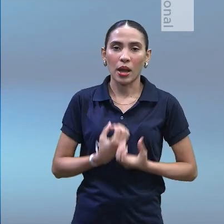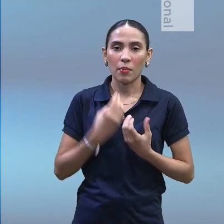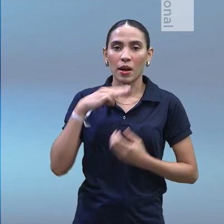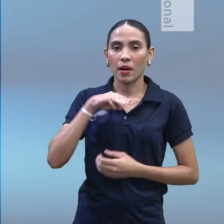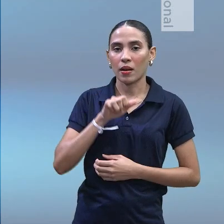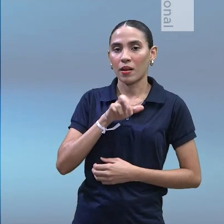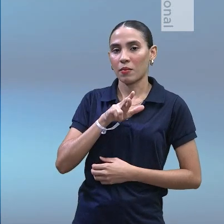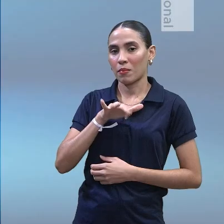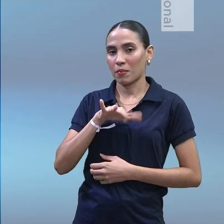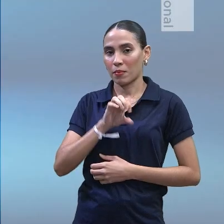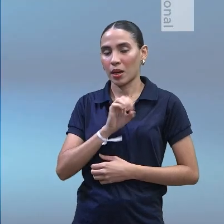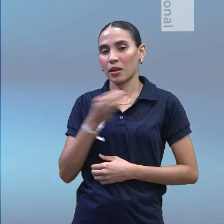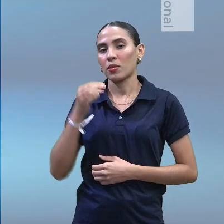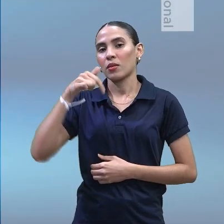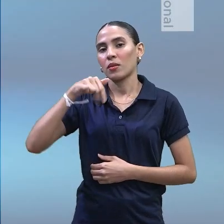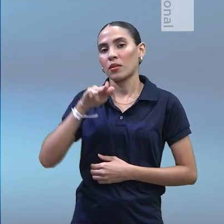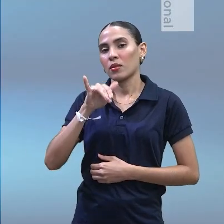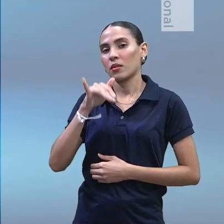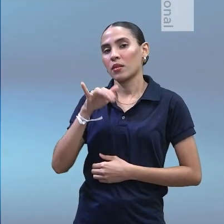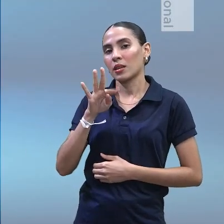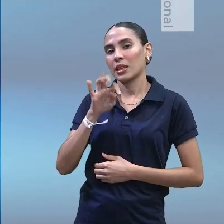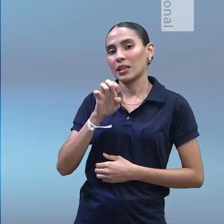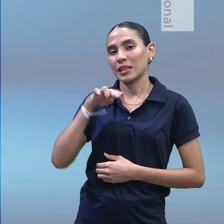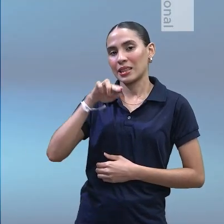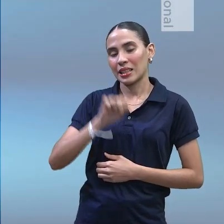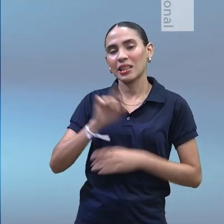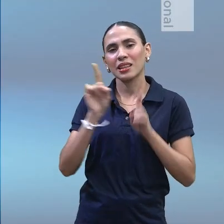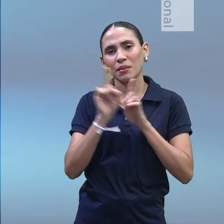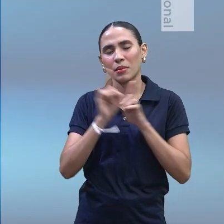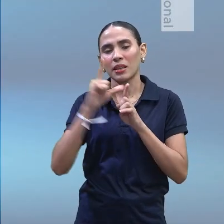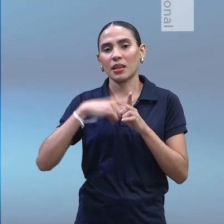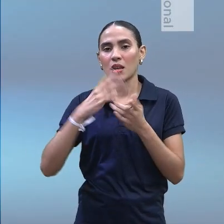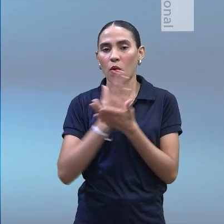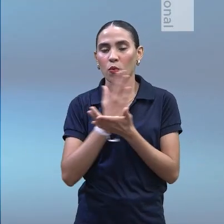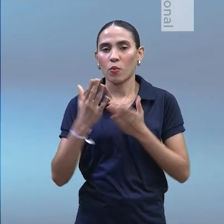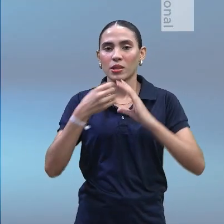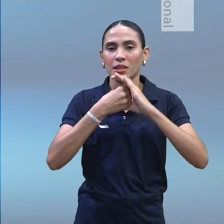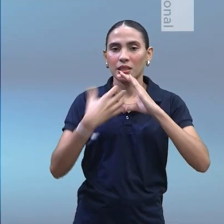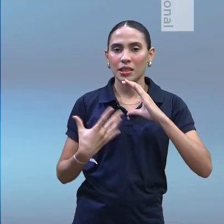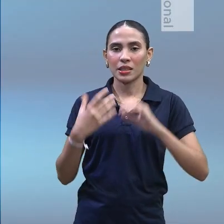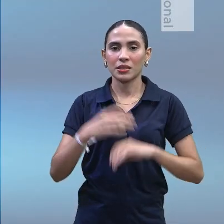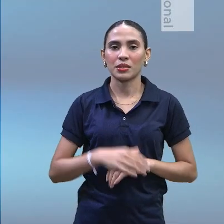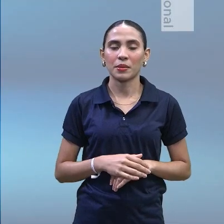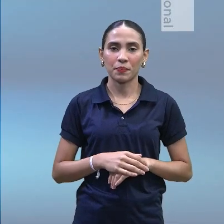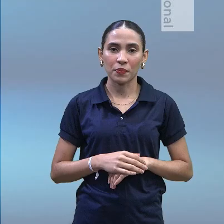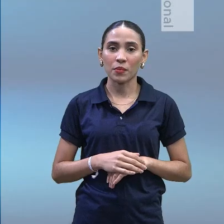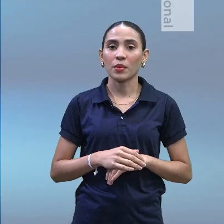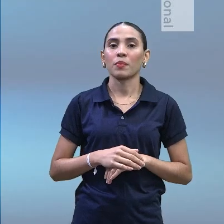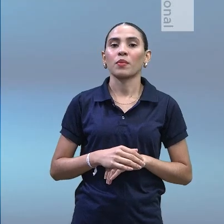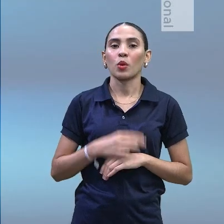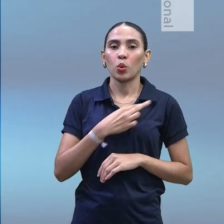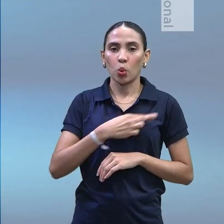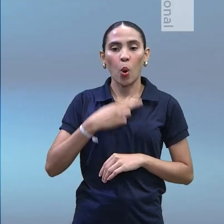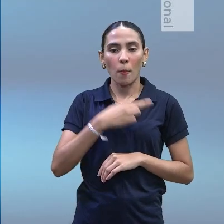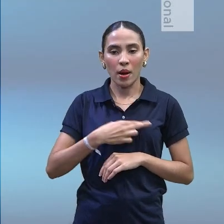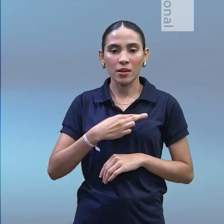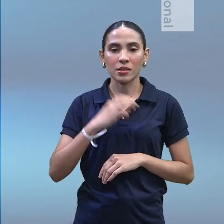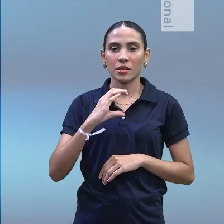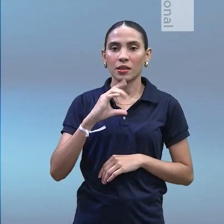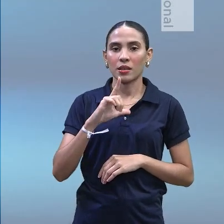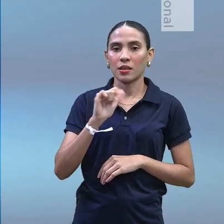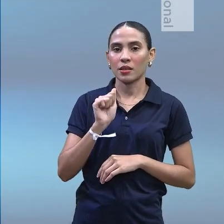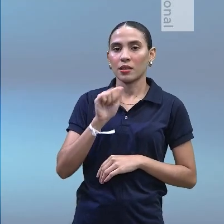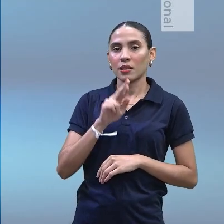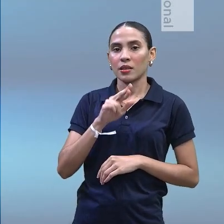Quintana também tem, né, algumas características do romance de Clarice